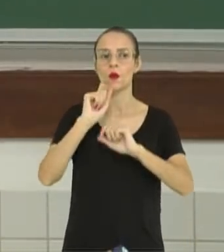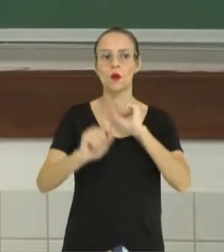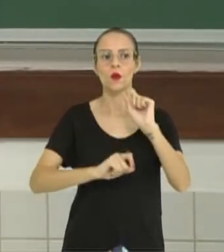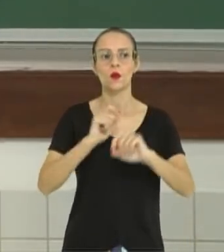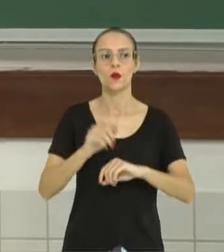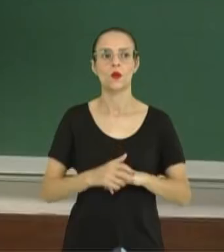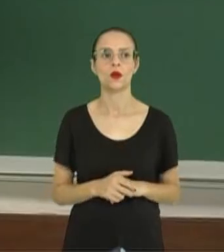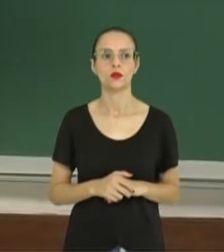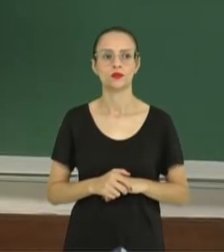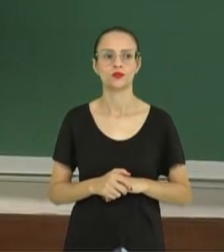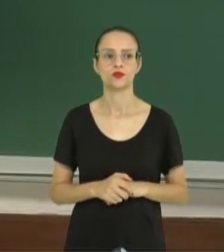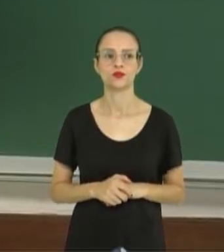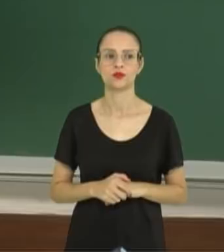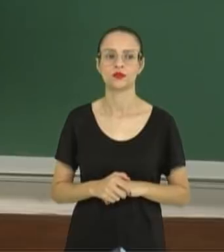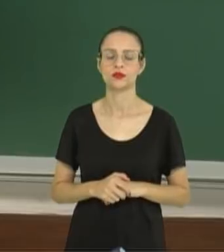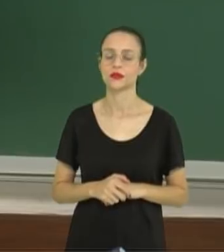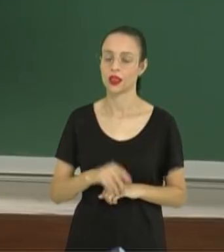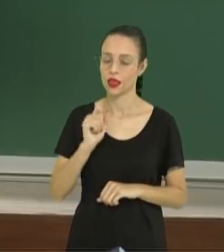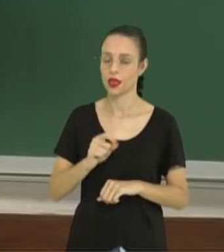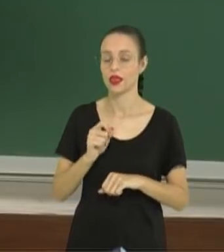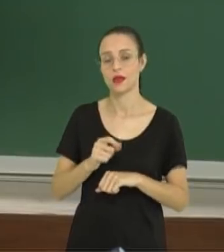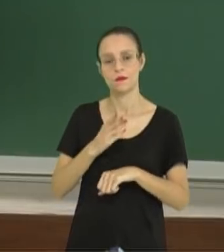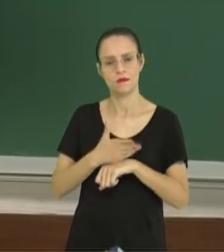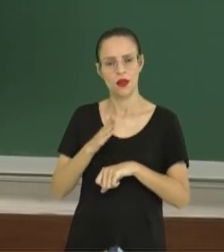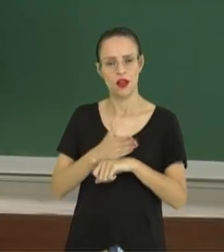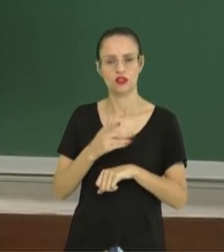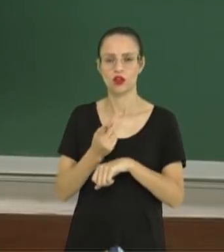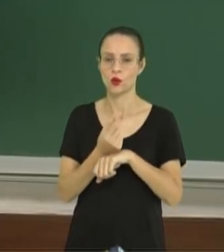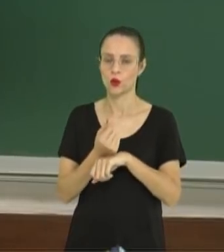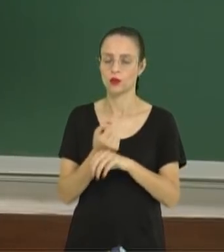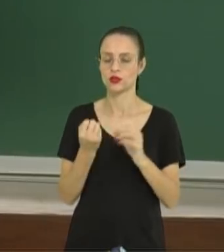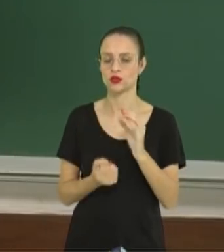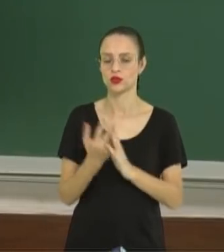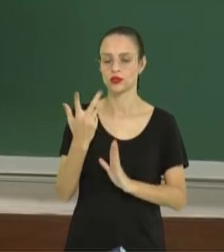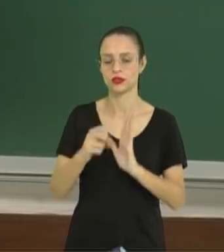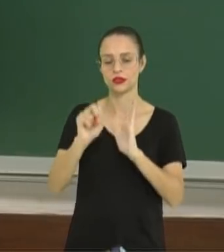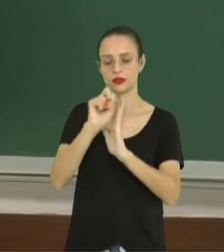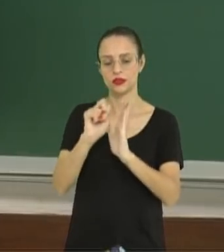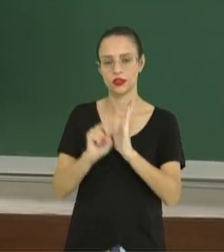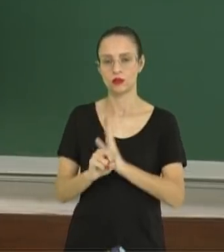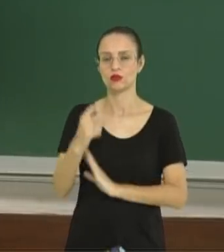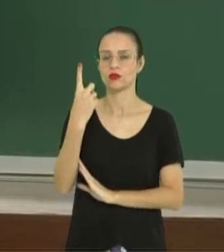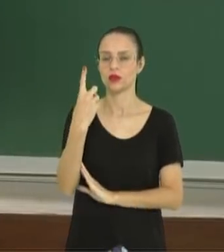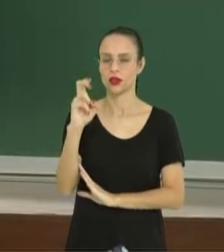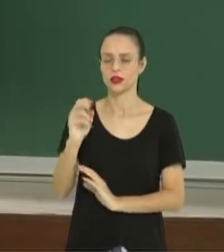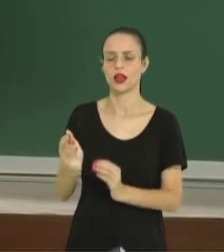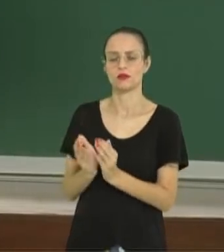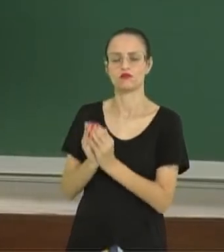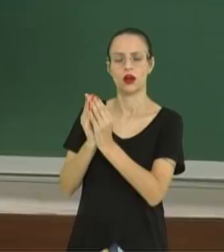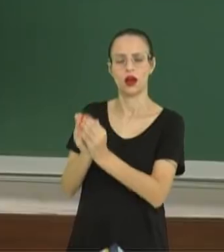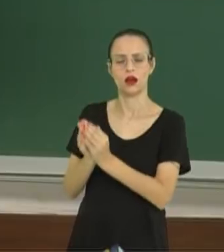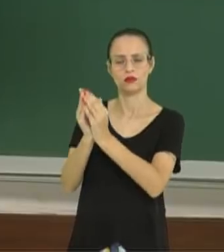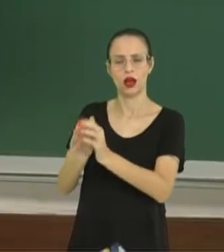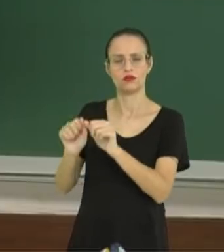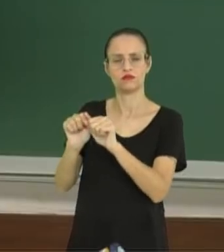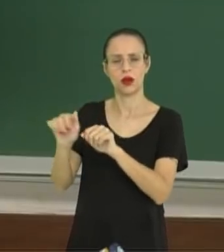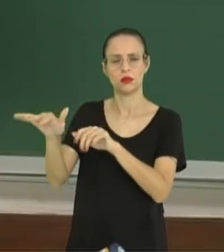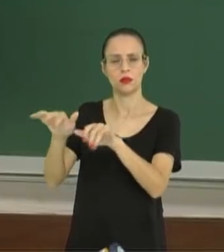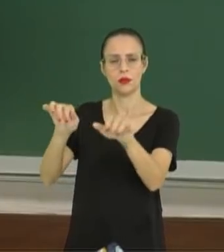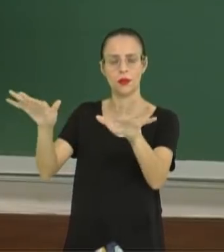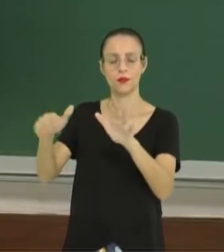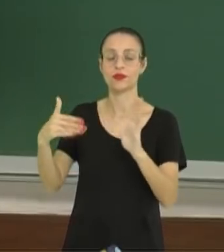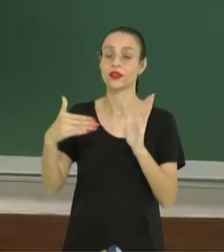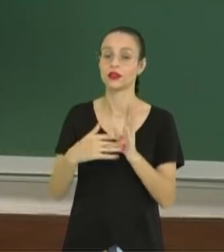foi um conjunto de práticas que surgiu lá no século XV, né, com as grandes navegações, foi adotado até o século XVIII na